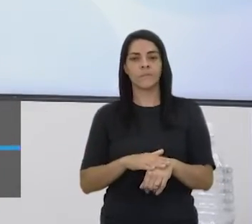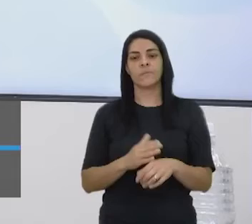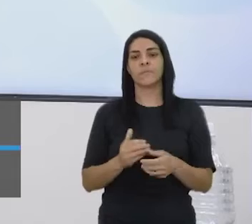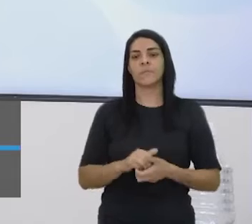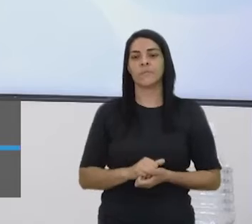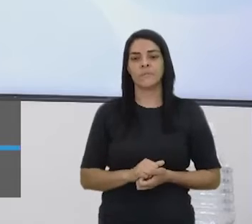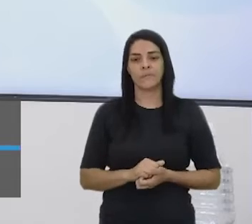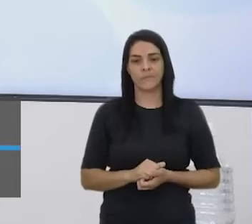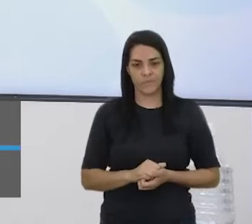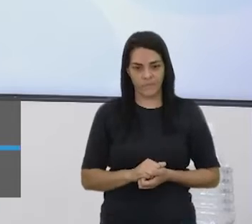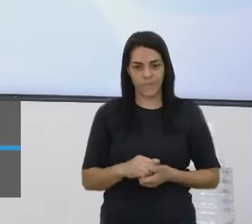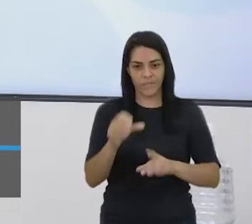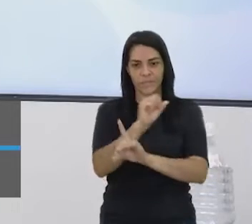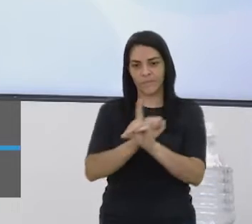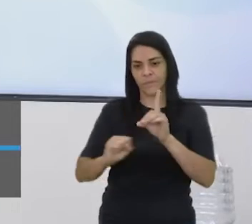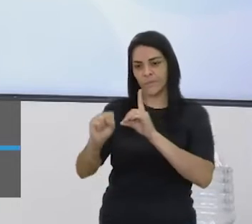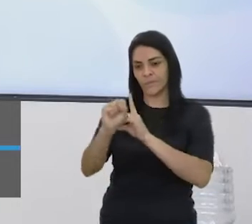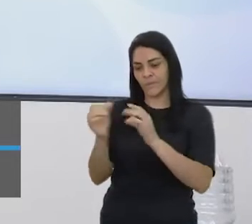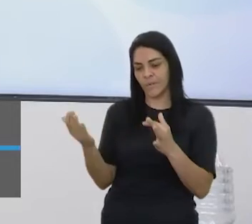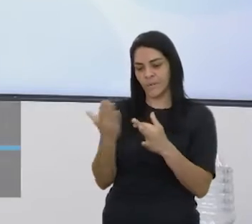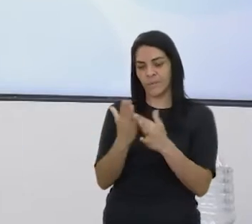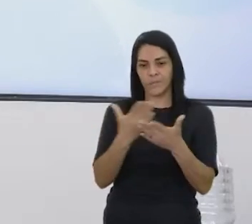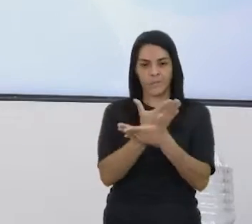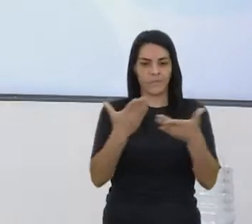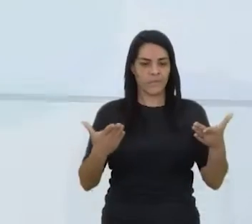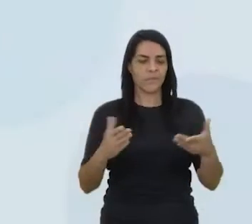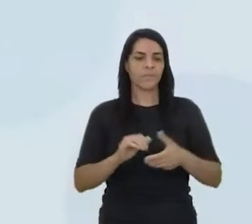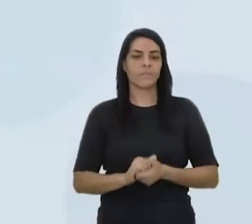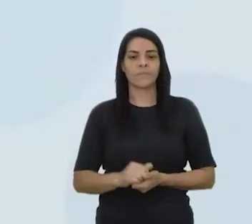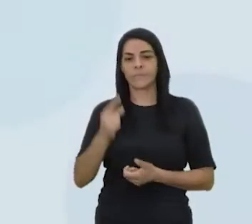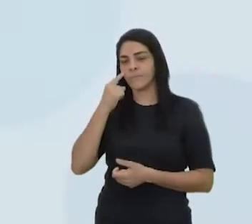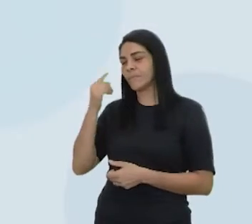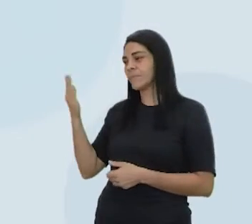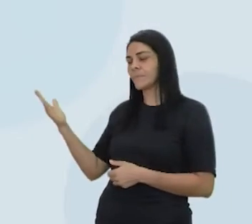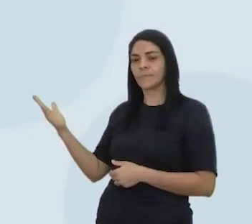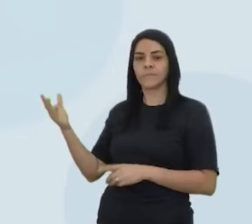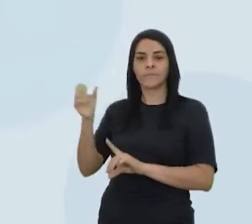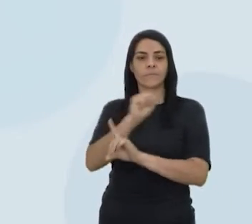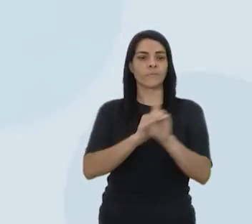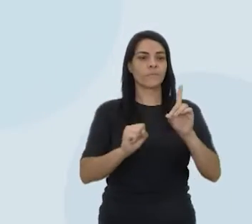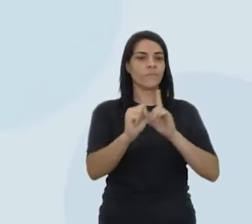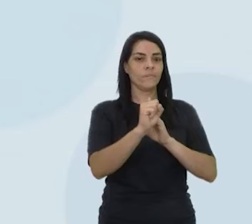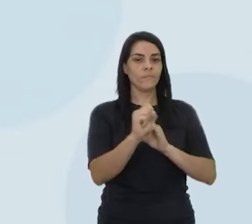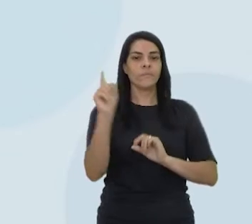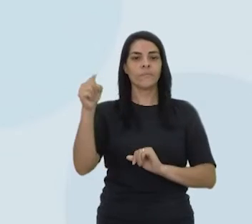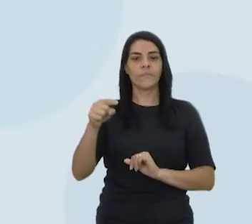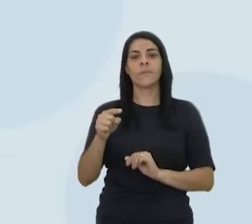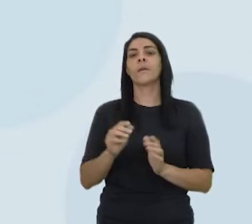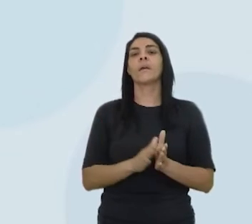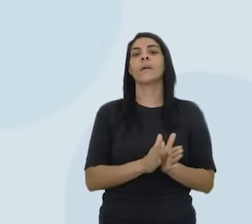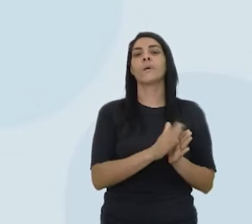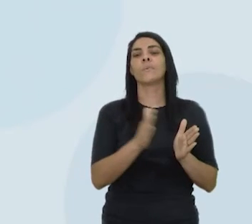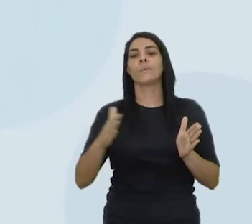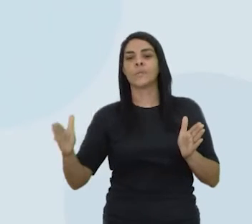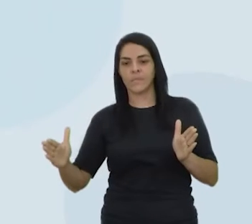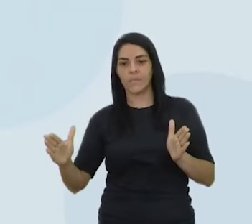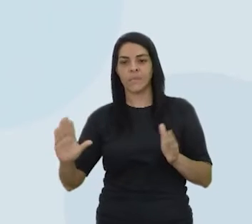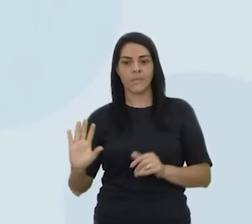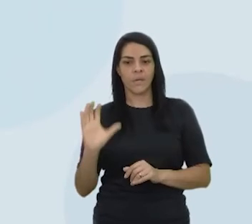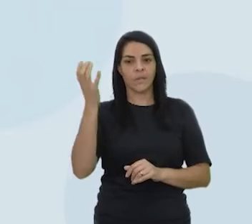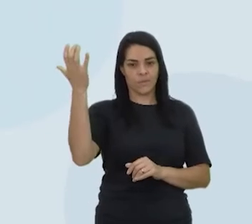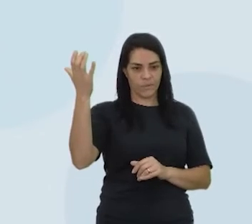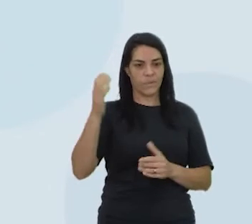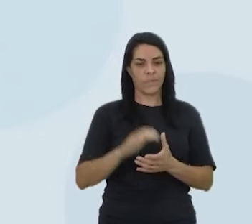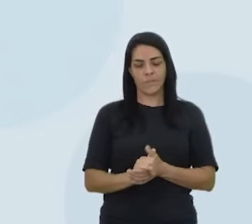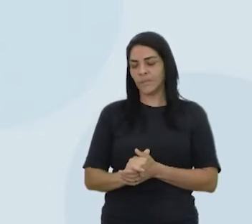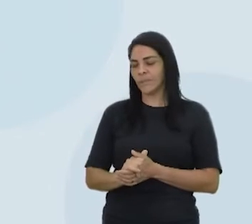de socialização Então vai aparecer aí para vocês que a socialização é um processo pelo qual a gente passa né E